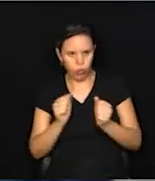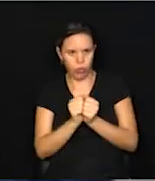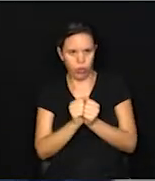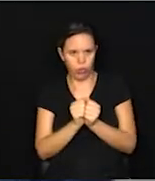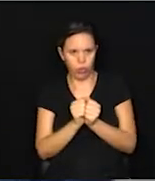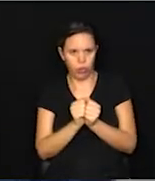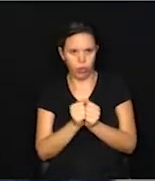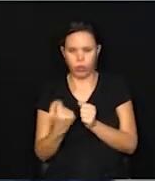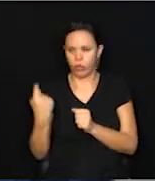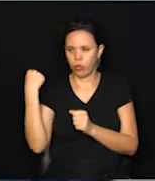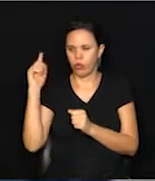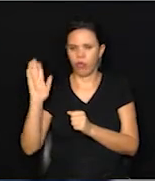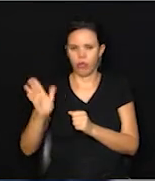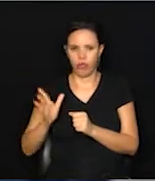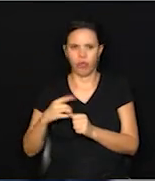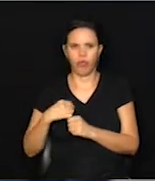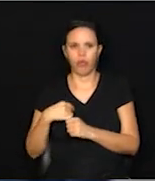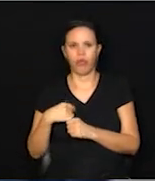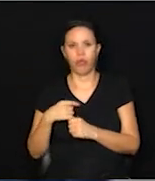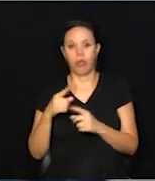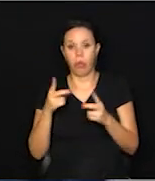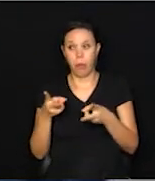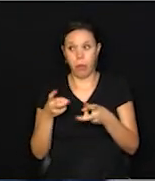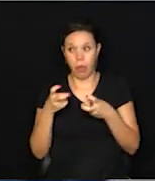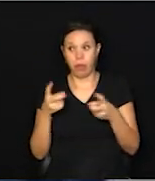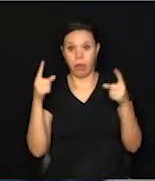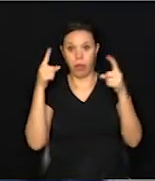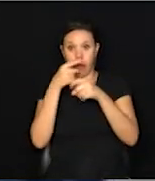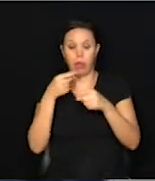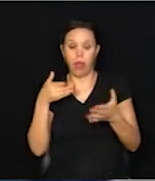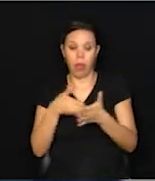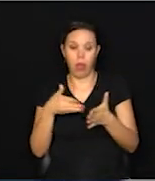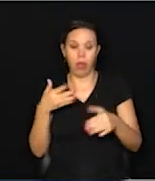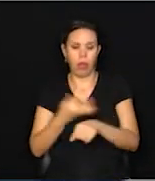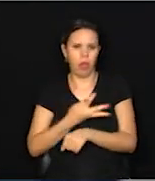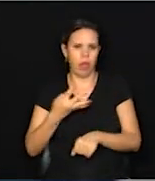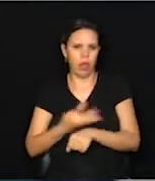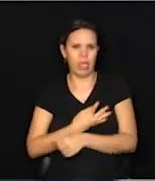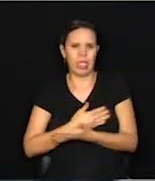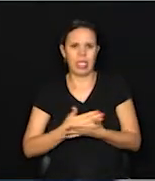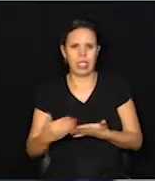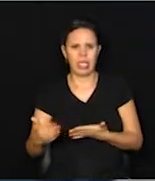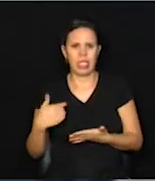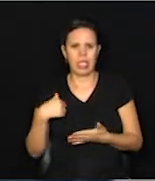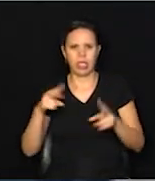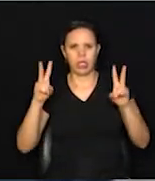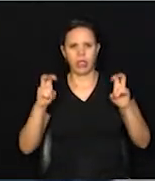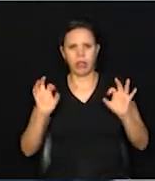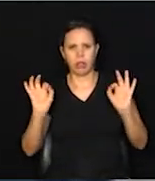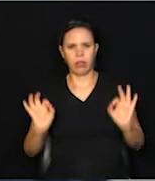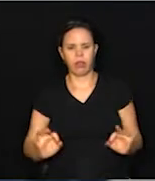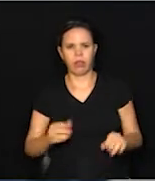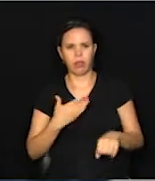À época, nós já estávamos vislumbrando as dificuldades, foi o início do... Não sei se o termo é correto,